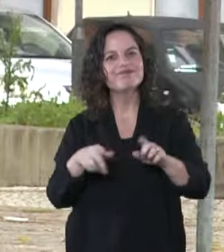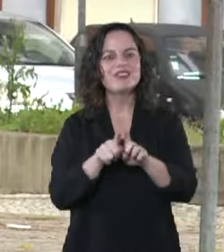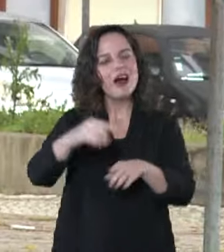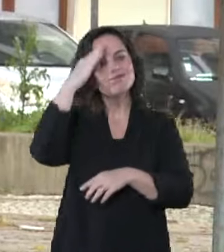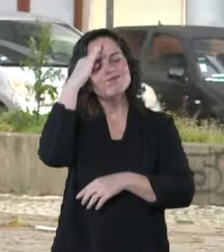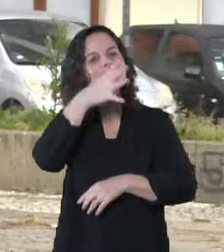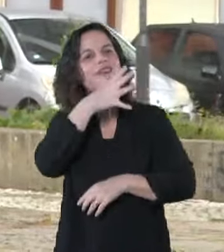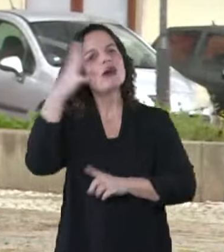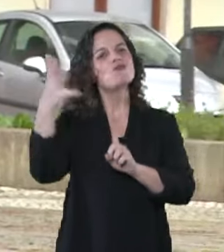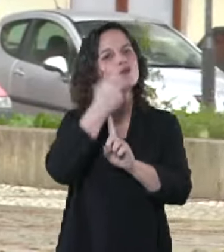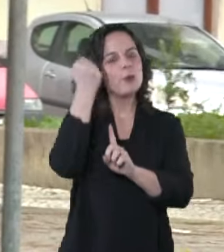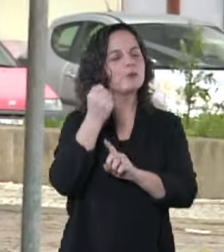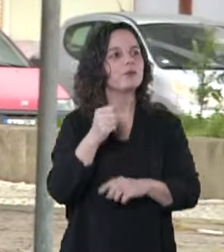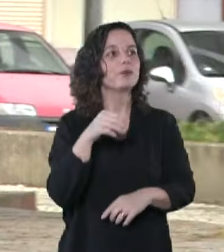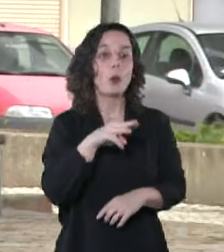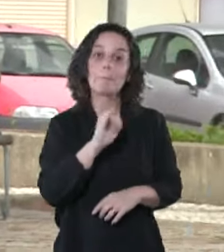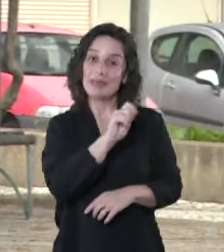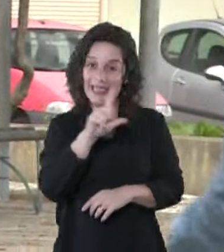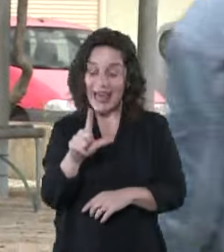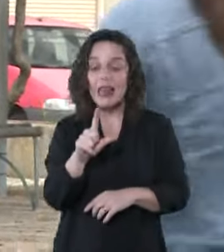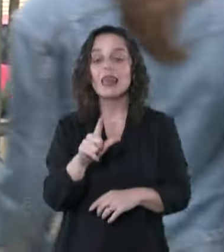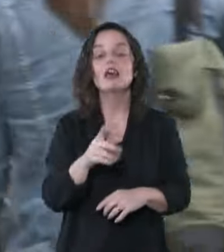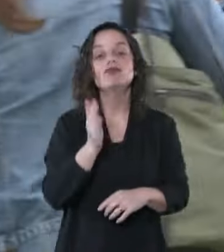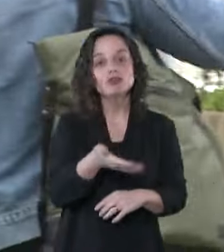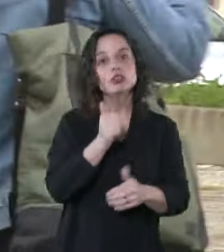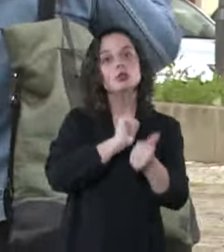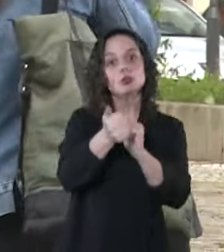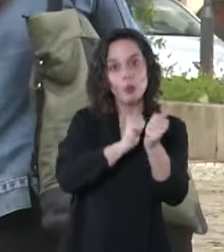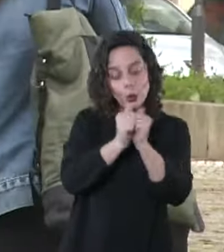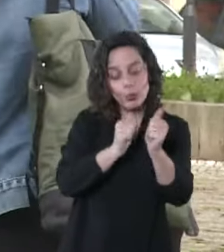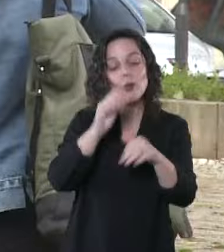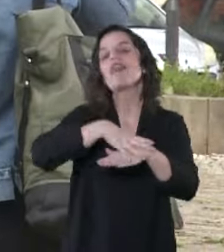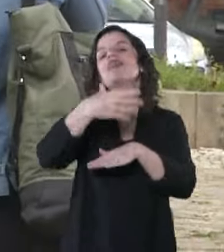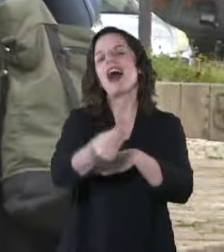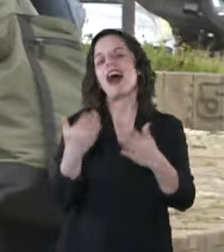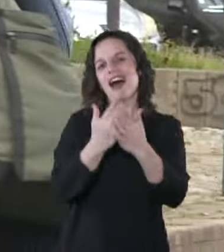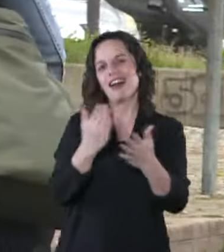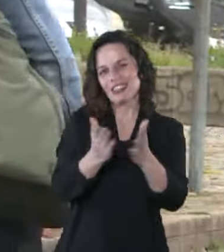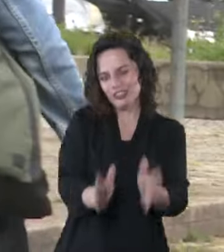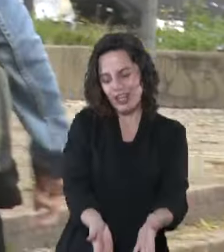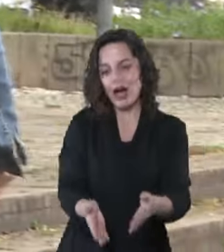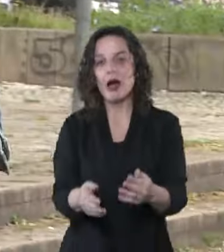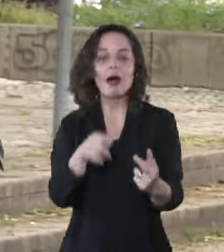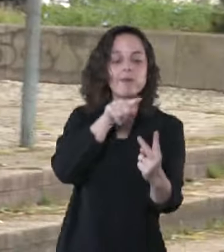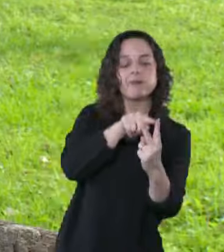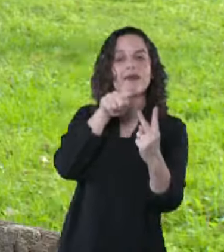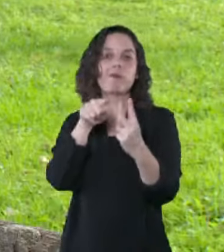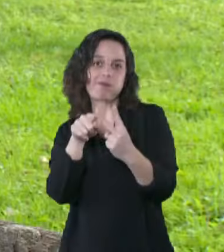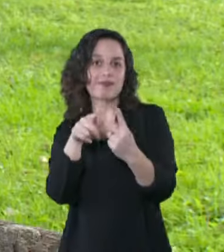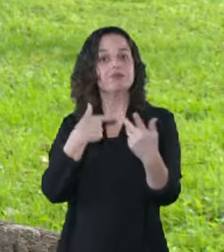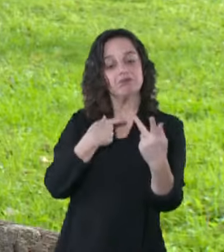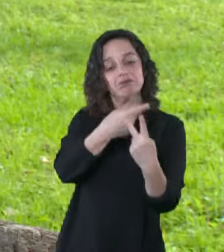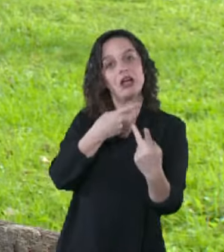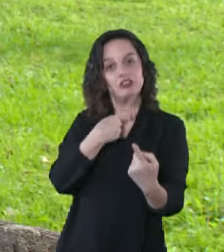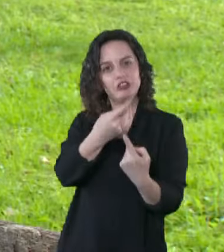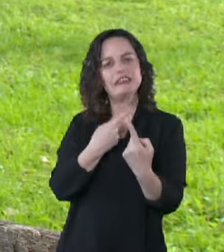sonho. Miguel é formado em desporto, também já estudou tarde. Portanto, quer um, quer outro, nós temos